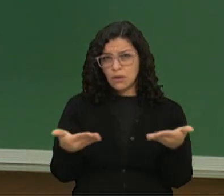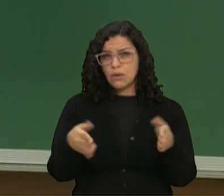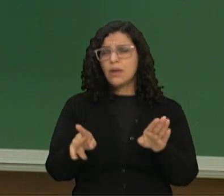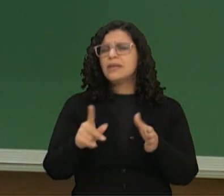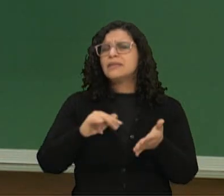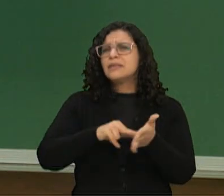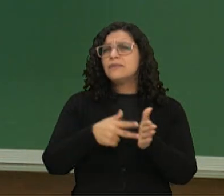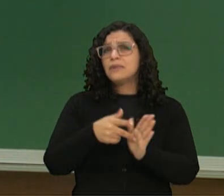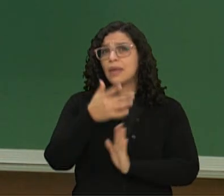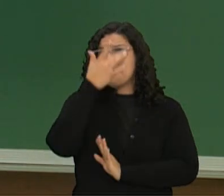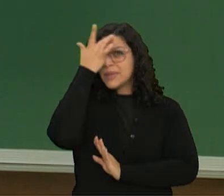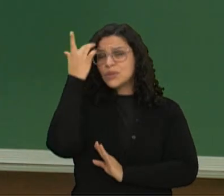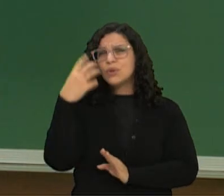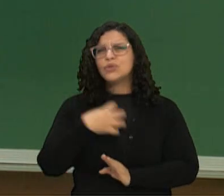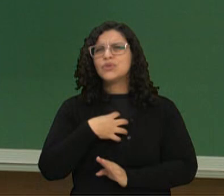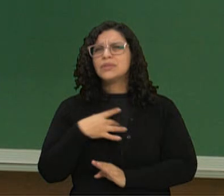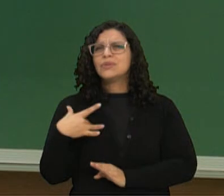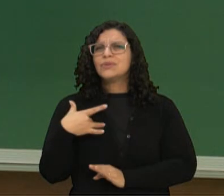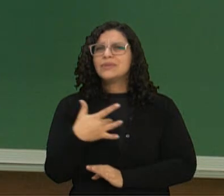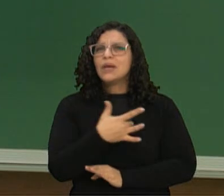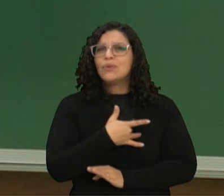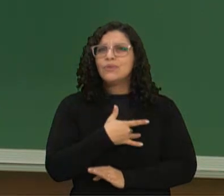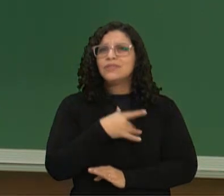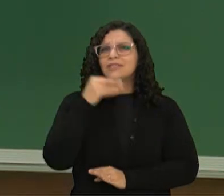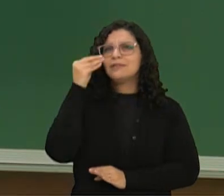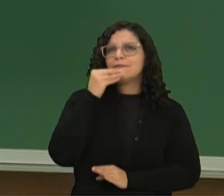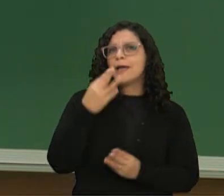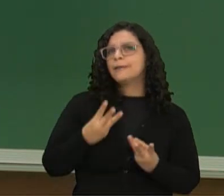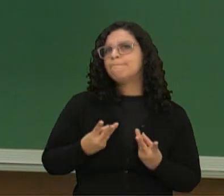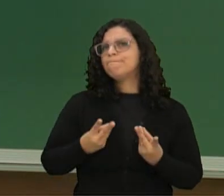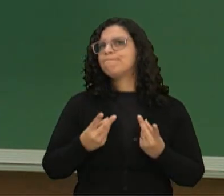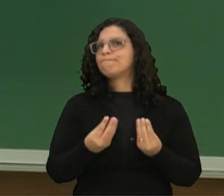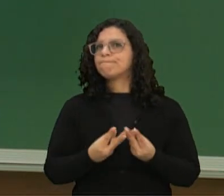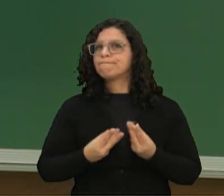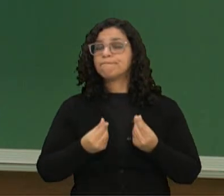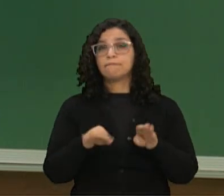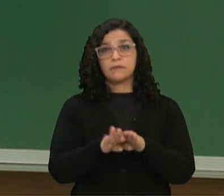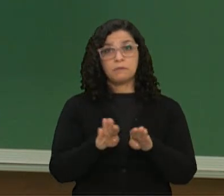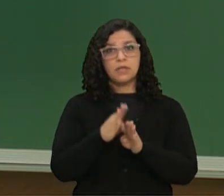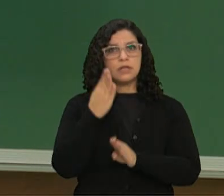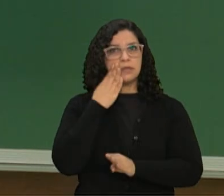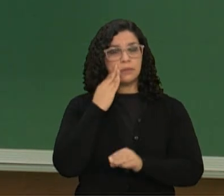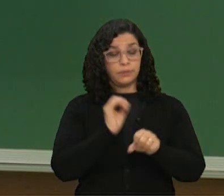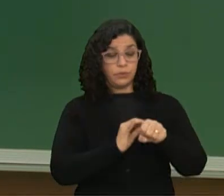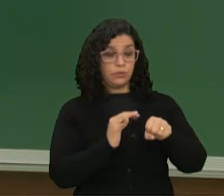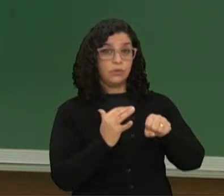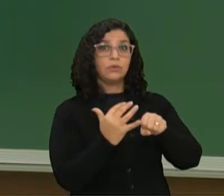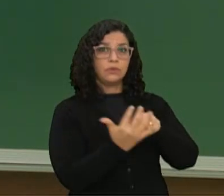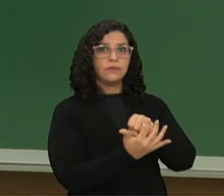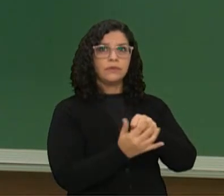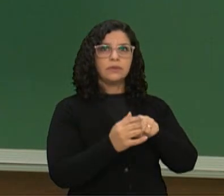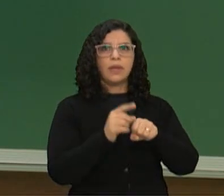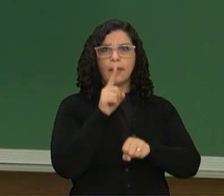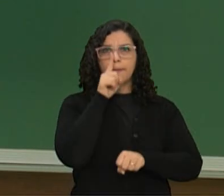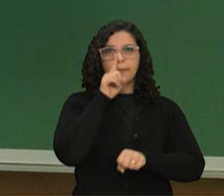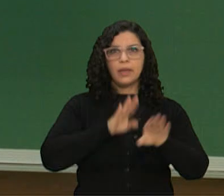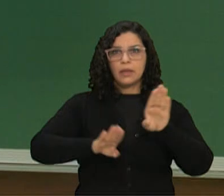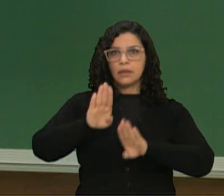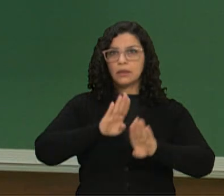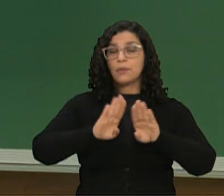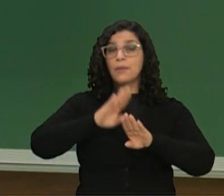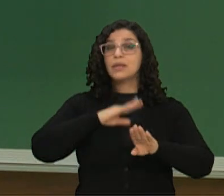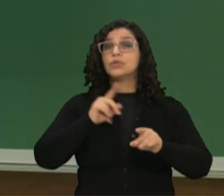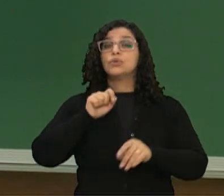as pessoas que têm uma condição de saúde mais frágil, né? Nós sabemos que o Covid é mais perigoso para as